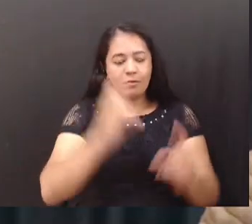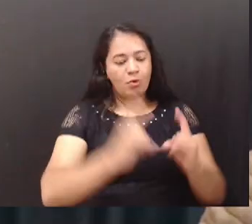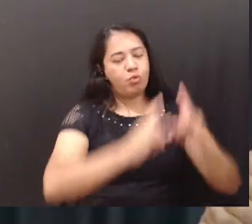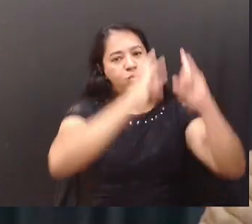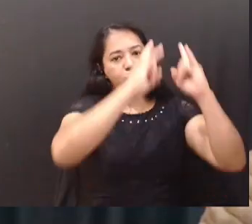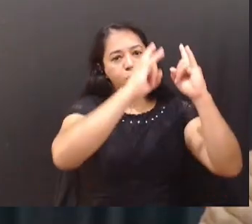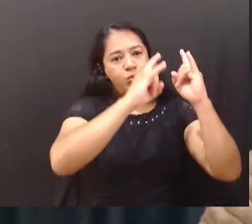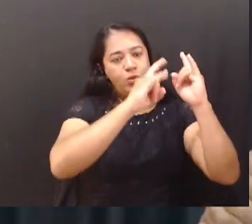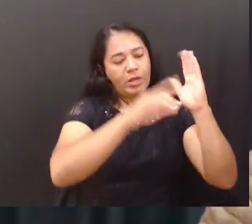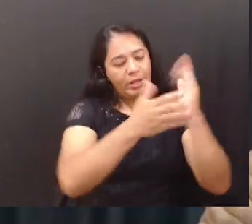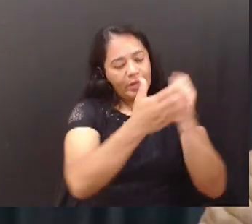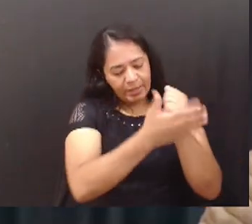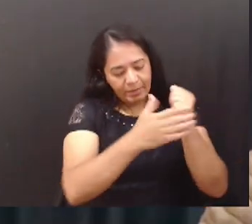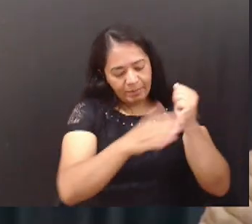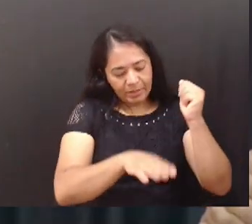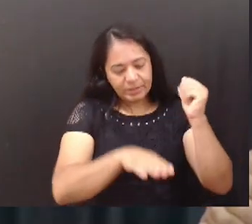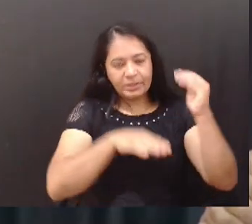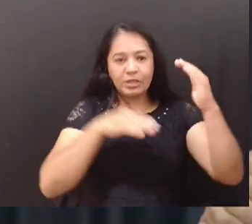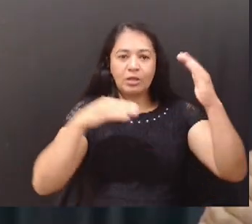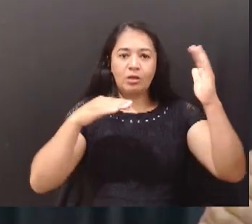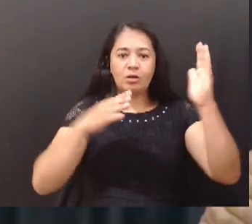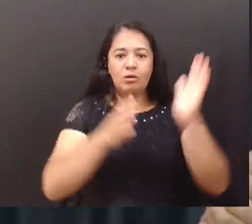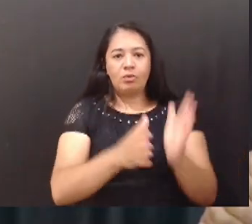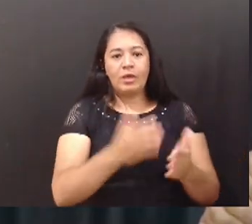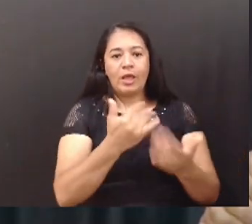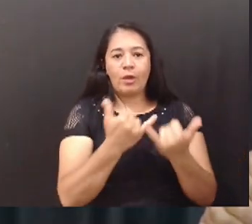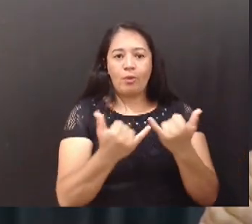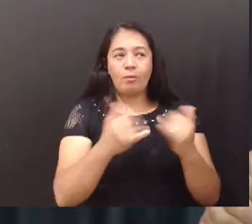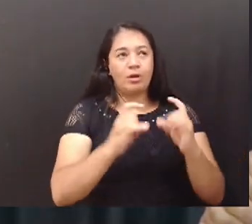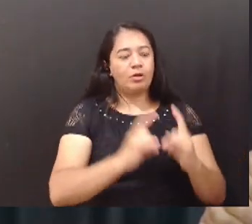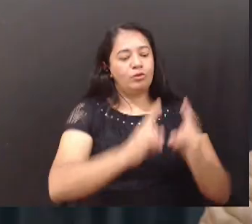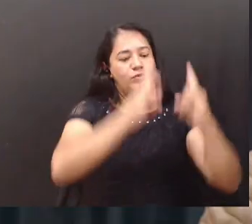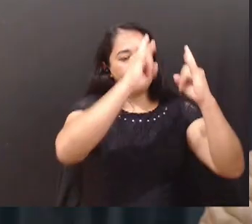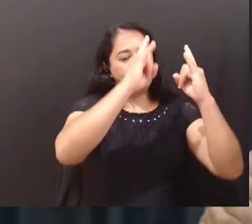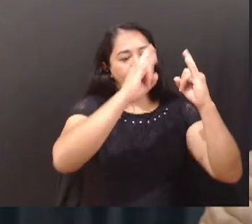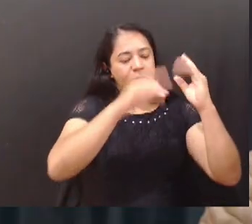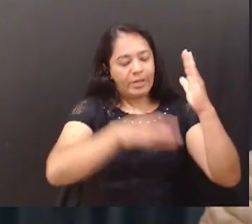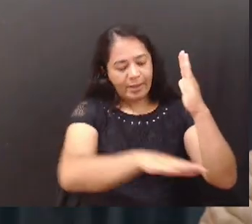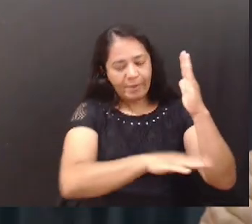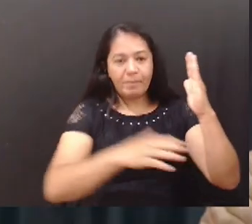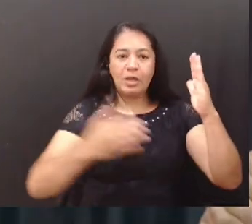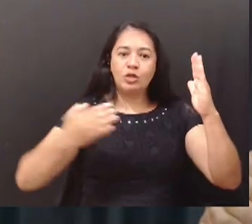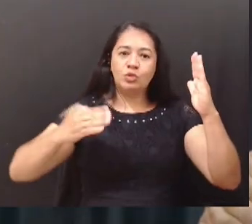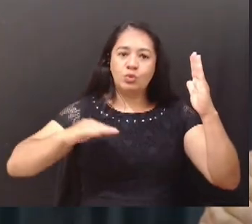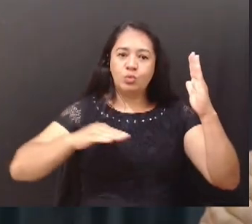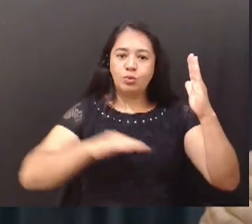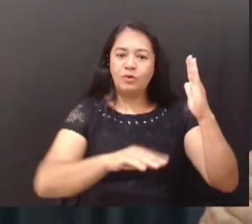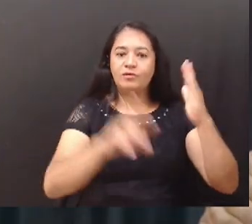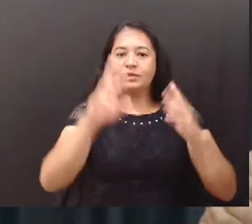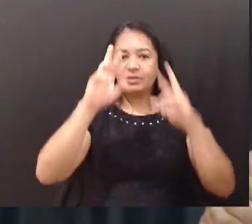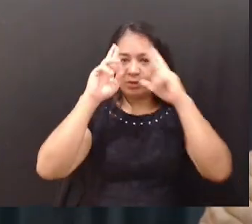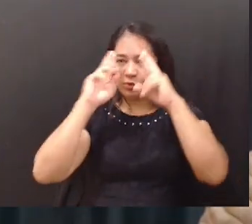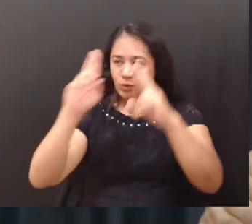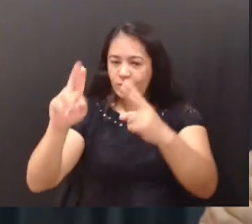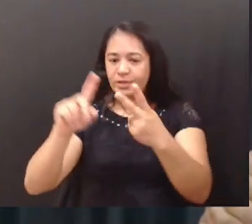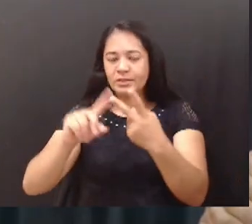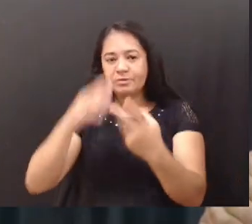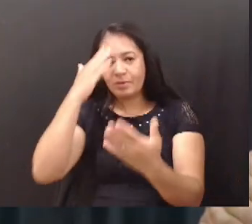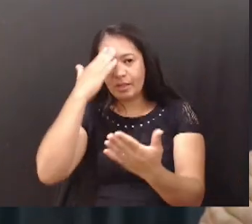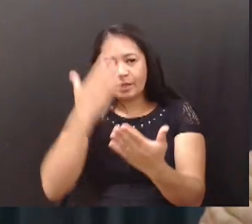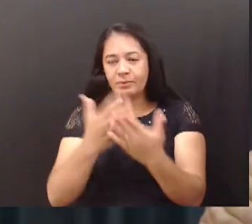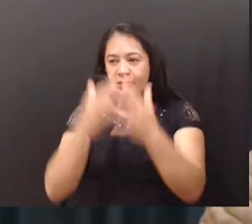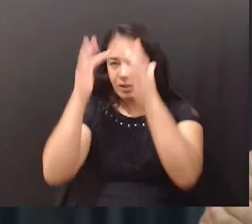eu costumo falar que é um prédio daquele, né? Você tem o respeito, você tem a confiança, você tem a fidelidade, você tem